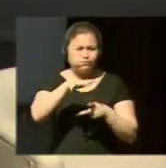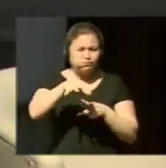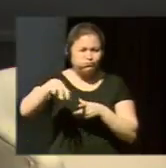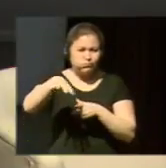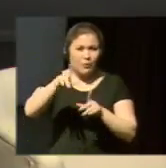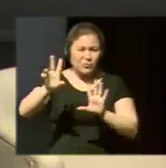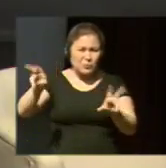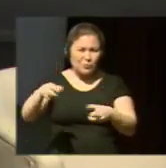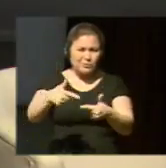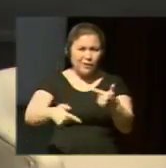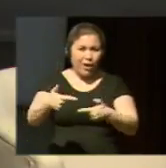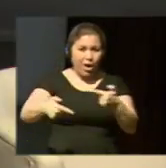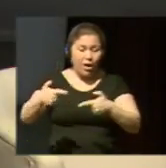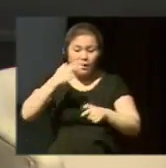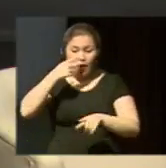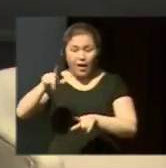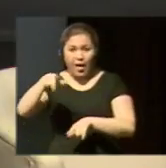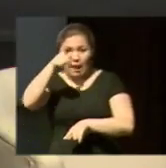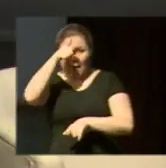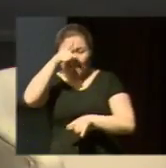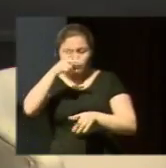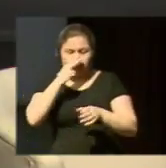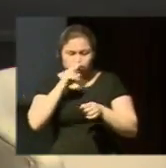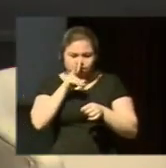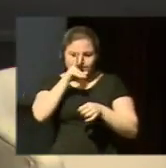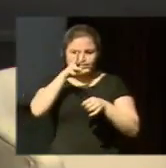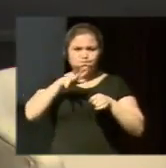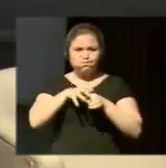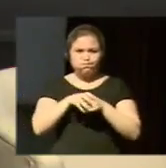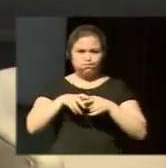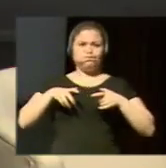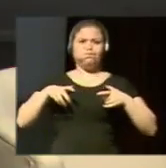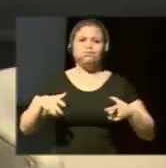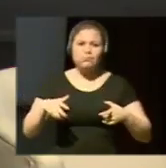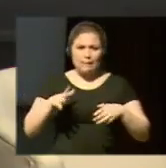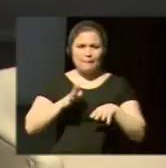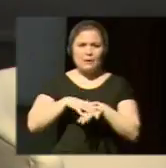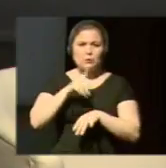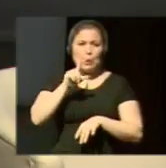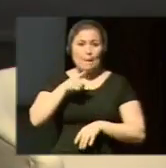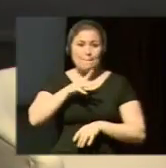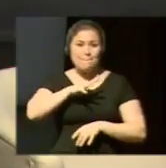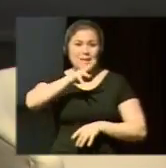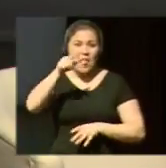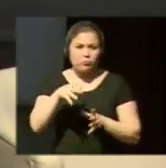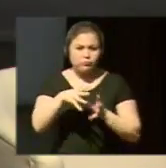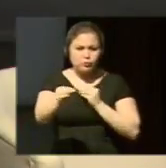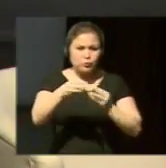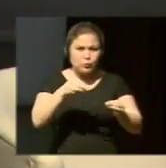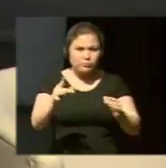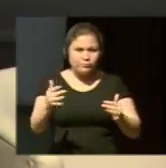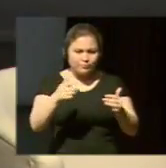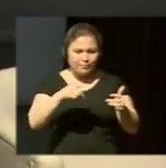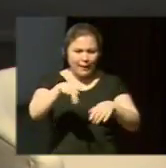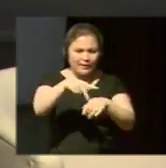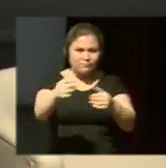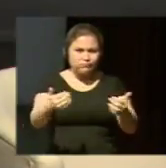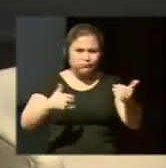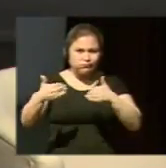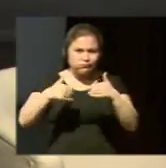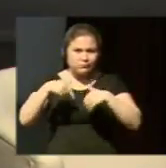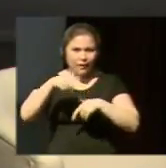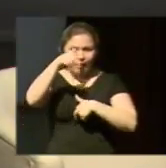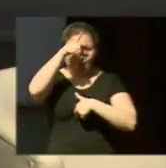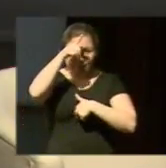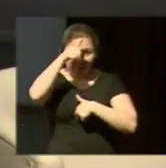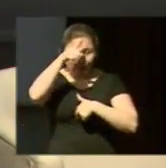E a Alemanha esteve sobrecarregada, mais de 1 milhão de refugiados em menos de 6 meses. E o que